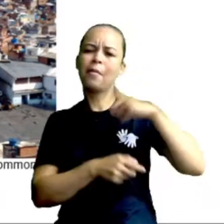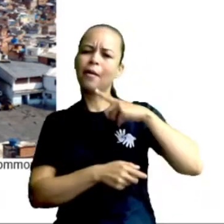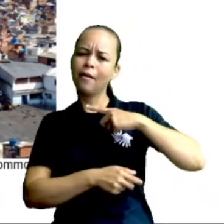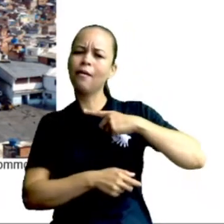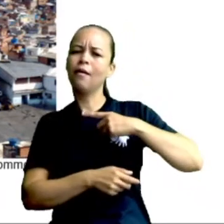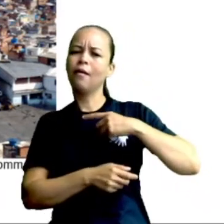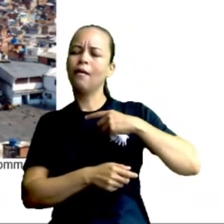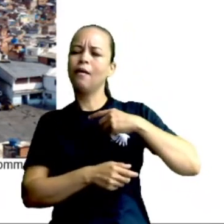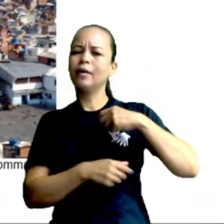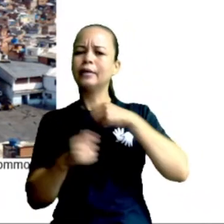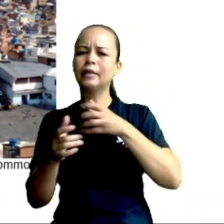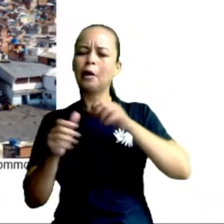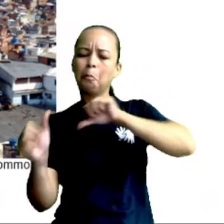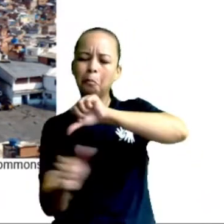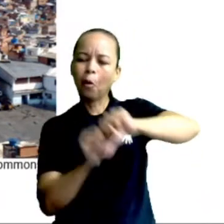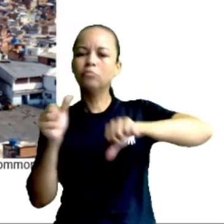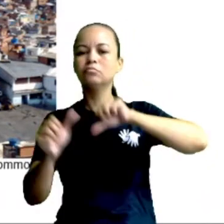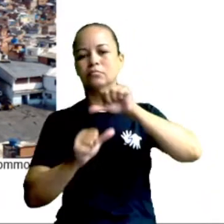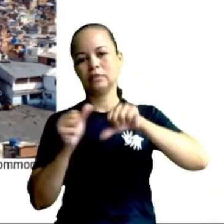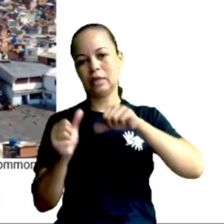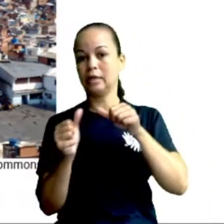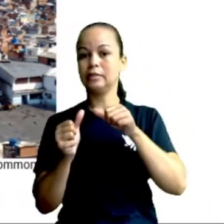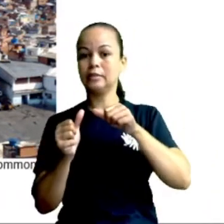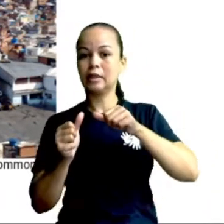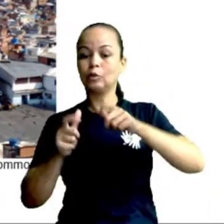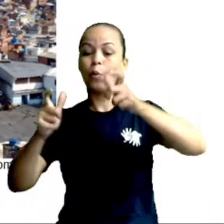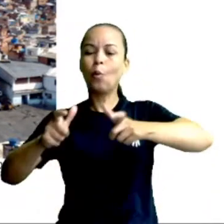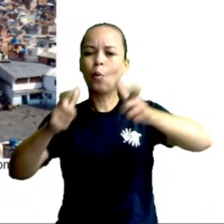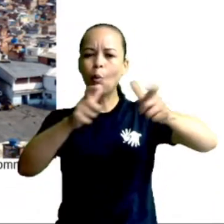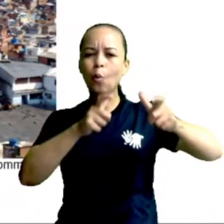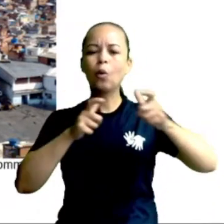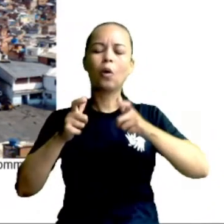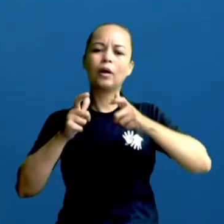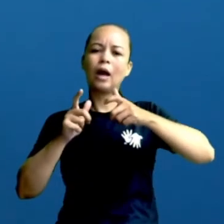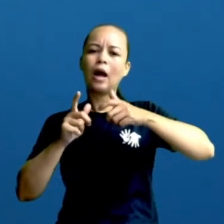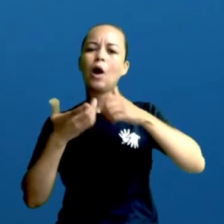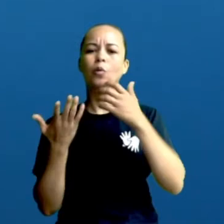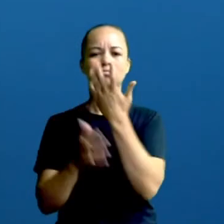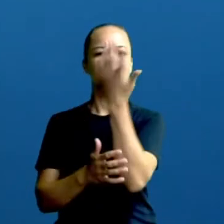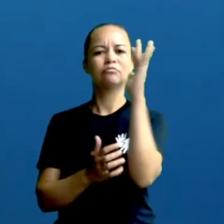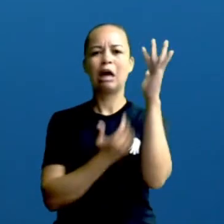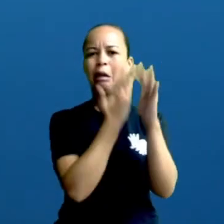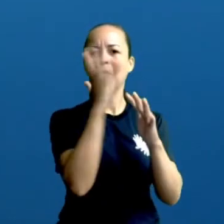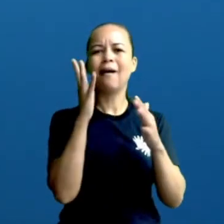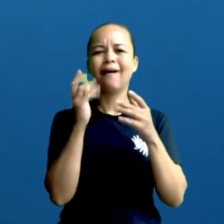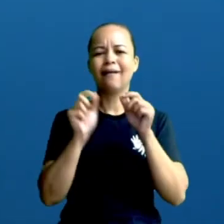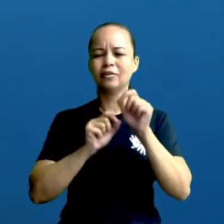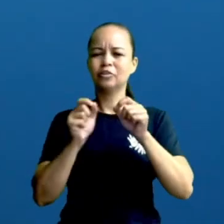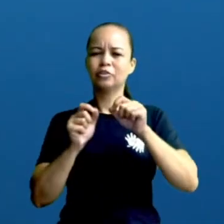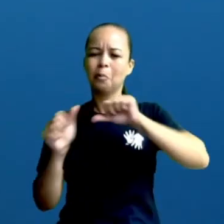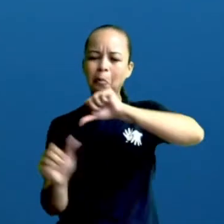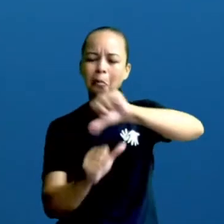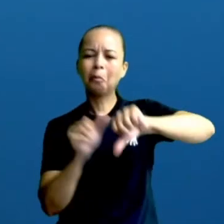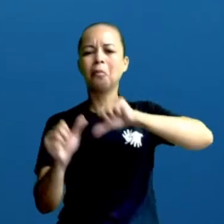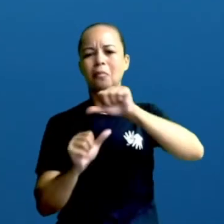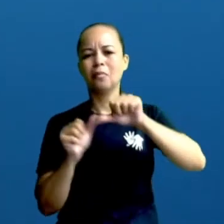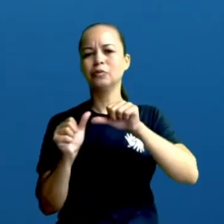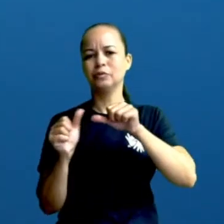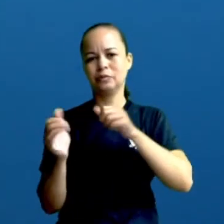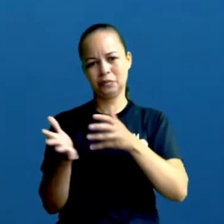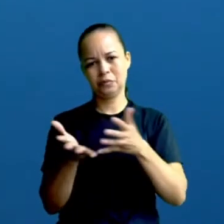uma mudança, né, do ambiente, da paisagem. Nós estamos diante aqui de uma